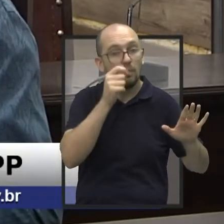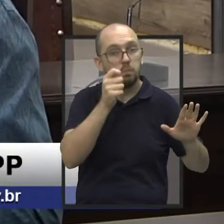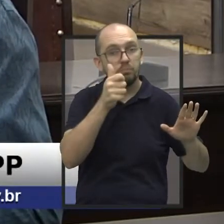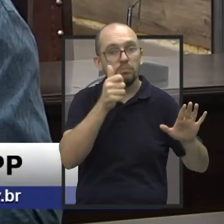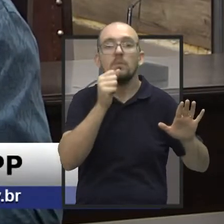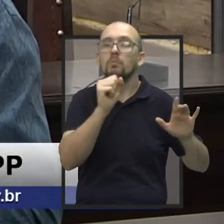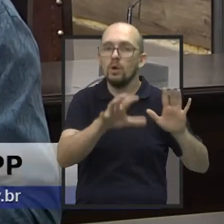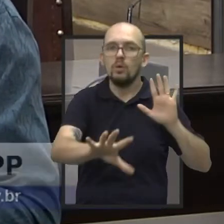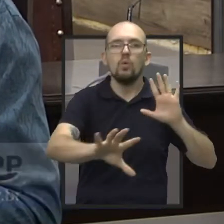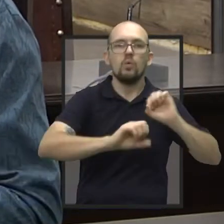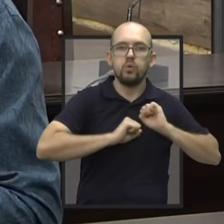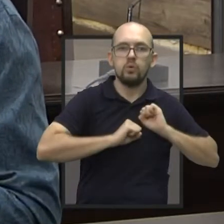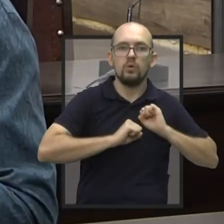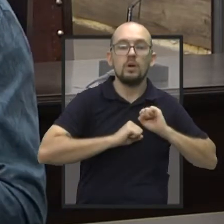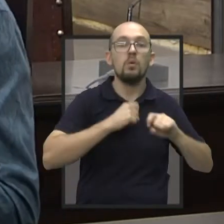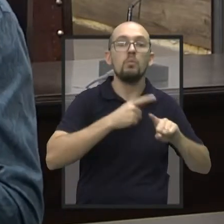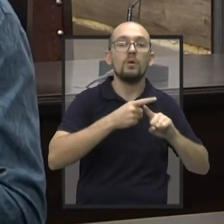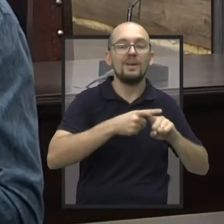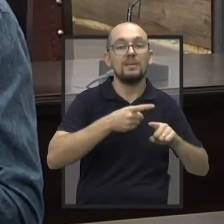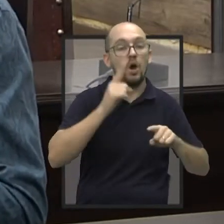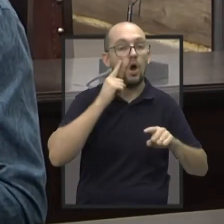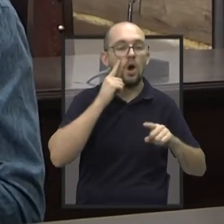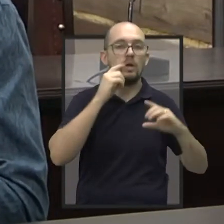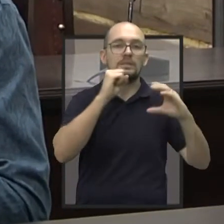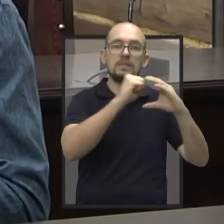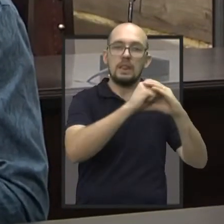eles. Que eles pegam lixo de toda a cidade, da Santa